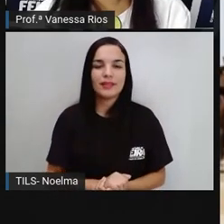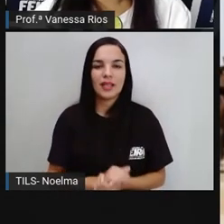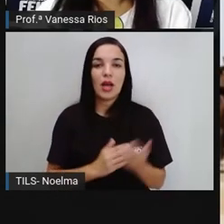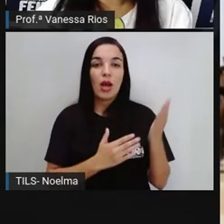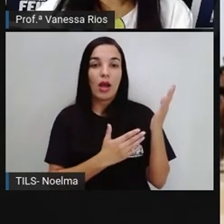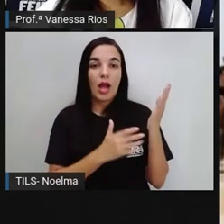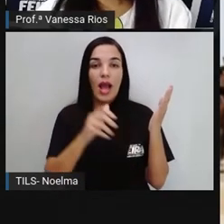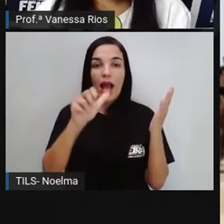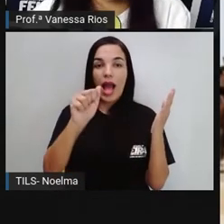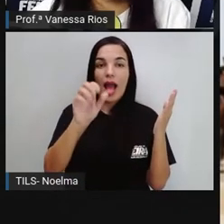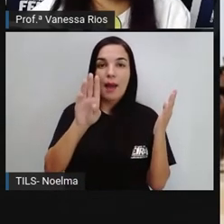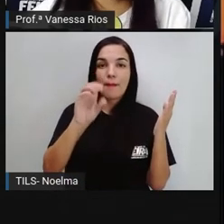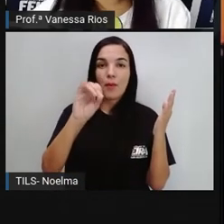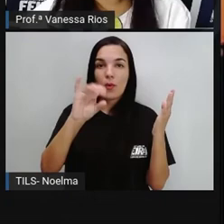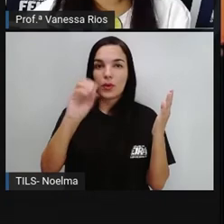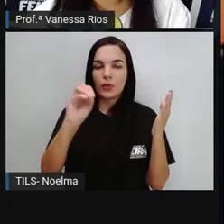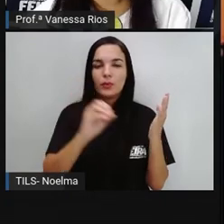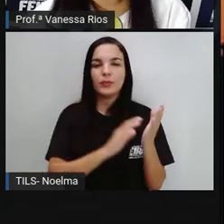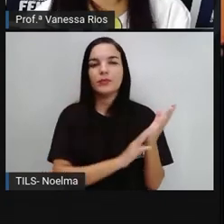o aboio